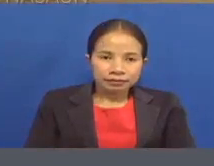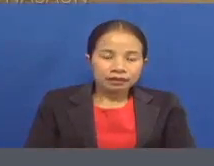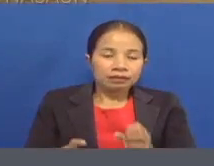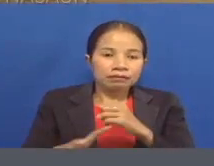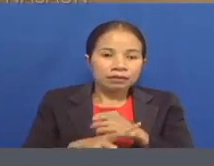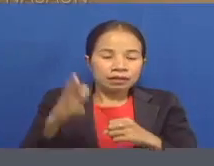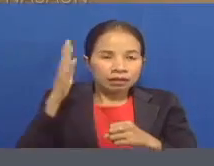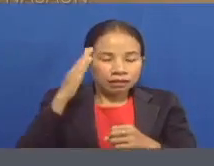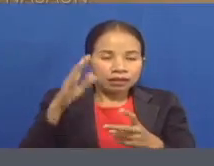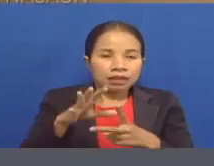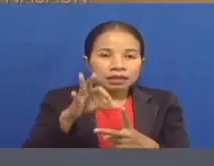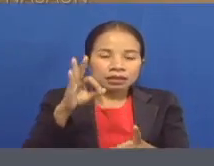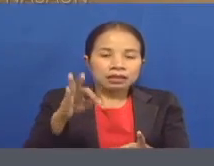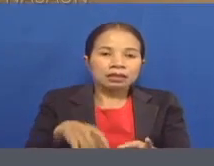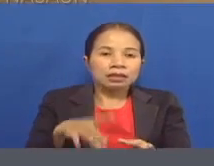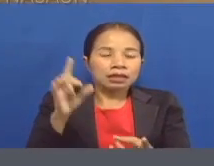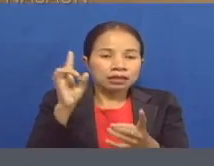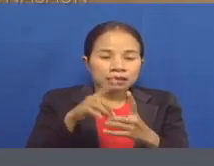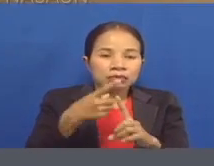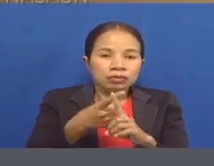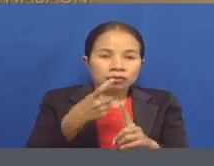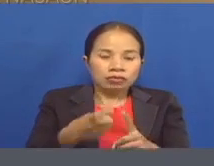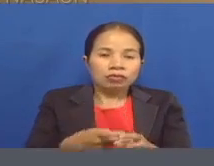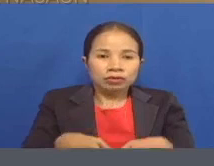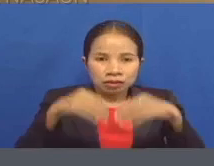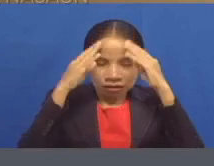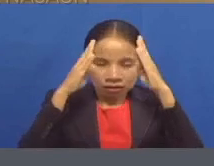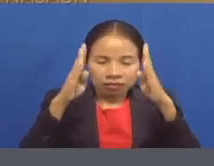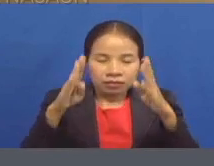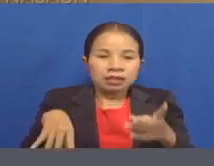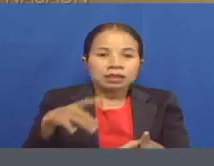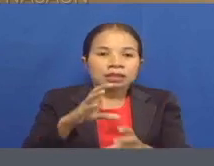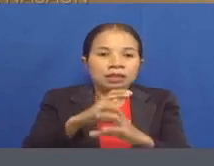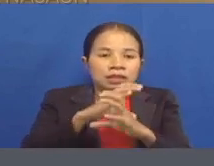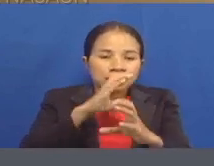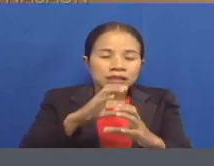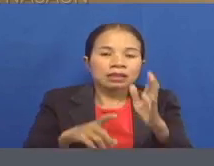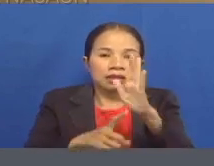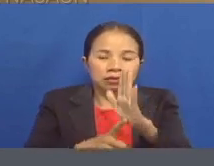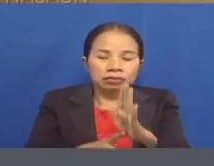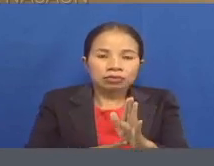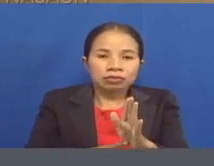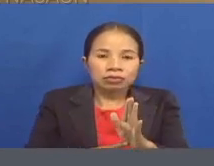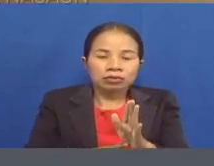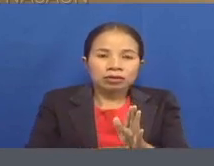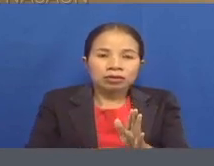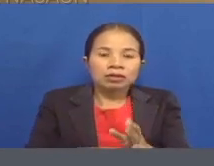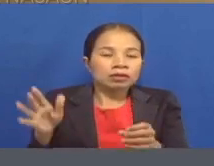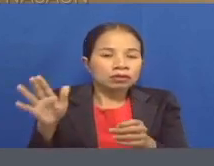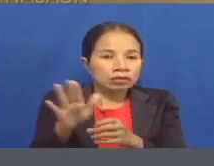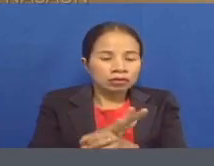Vítima de pedofilia reta assédio sexual, justiça docente e careta laran. Hatona queixa no cronologia